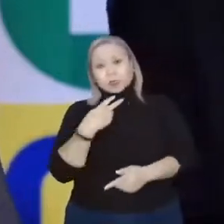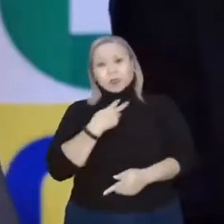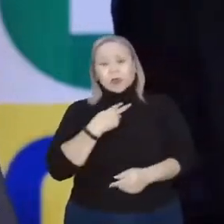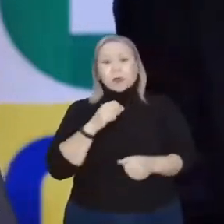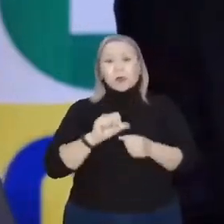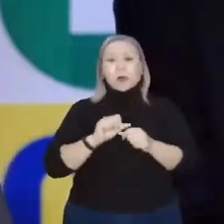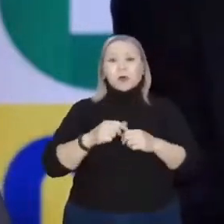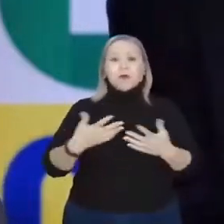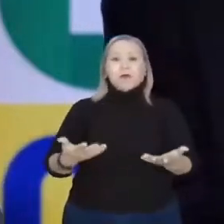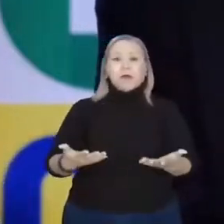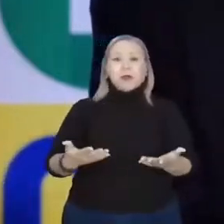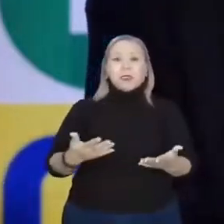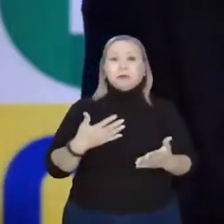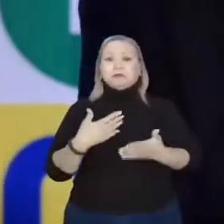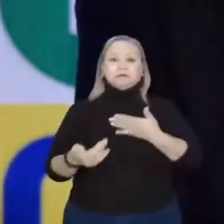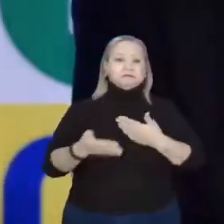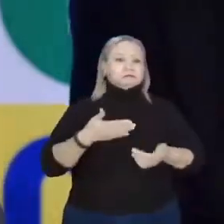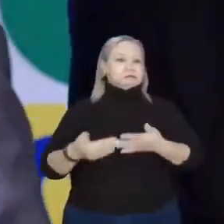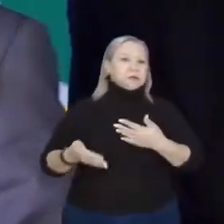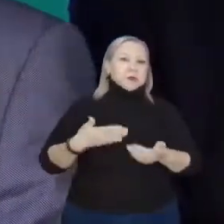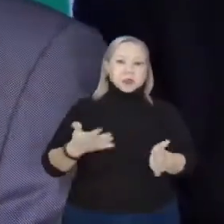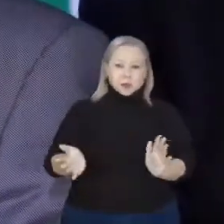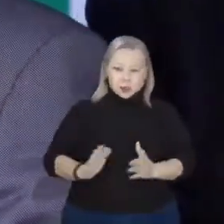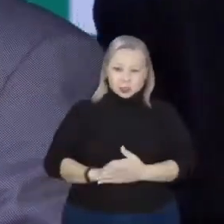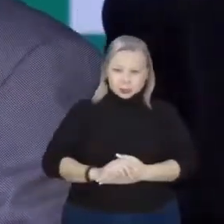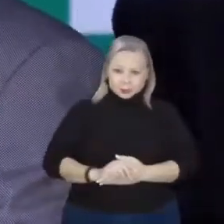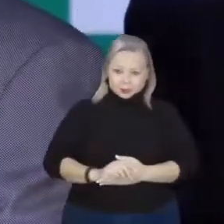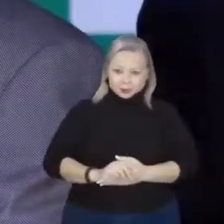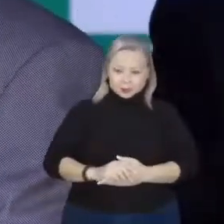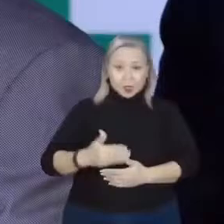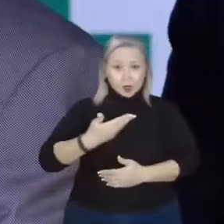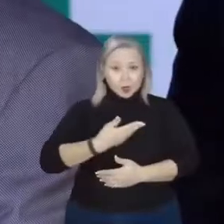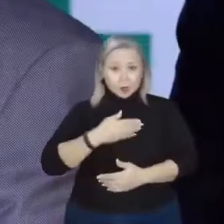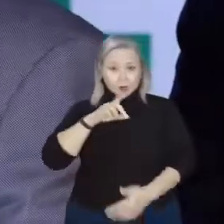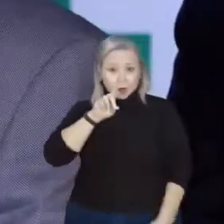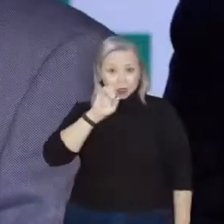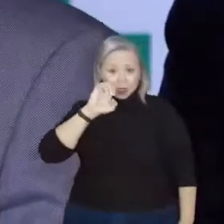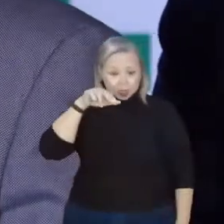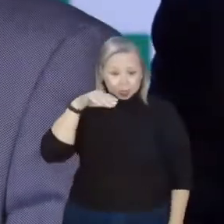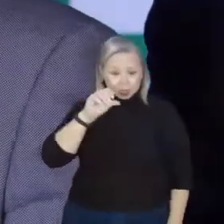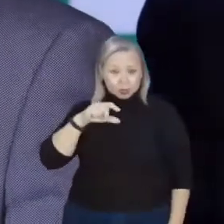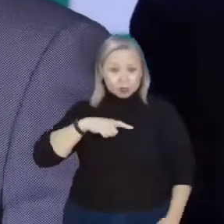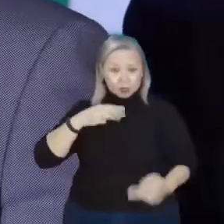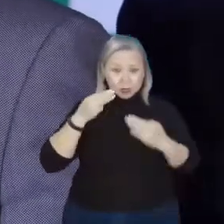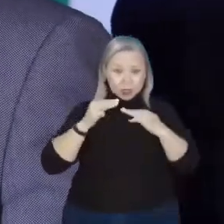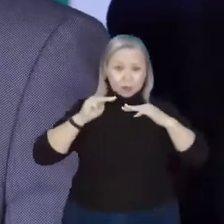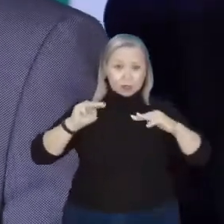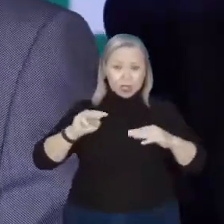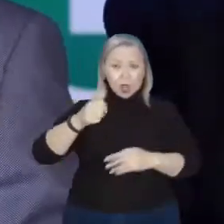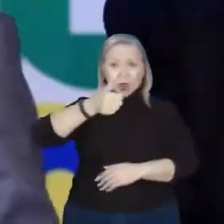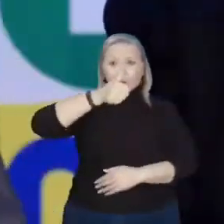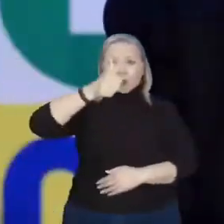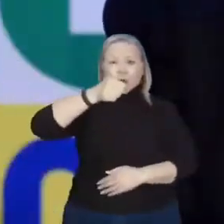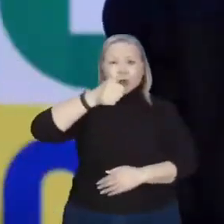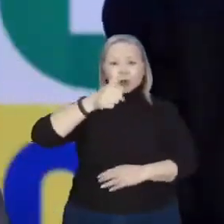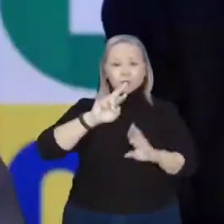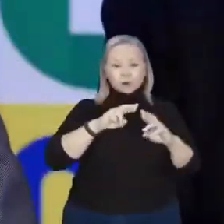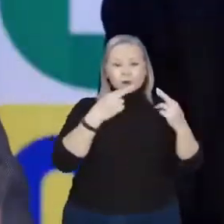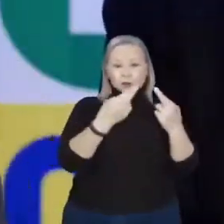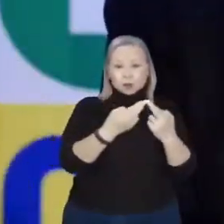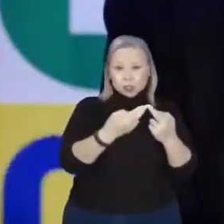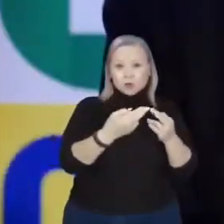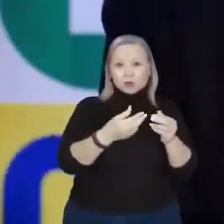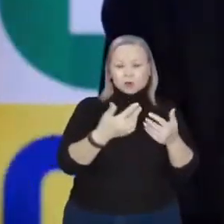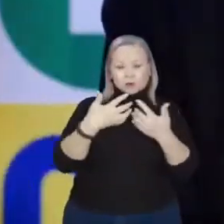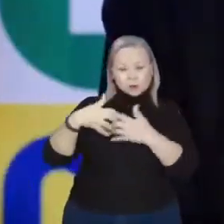forma atabalhoada. O companheiro Flávio Dino tem a missão, primeiro, de consertar o funcionamento do Ministério